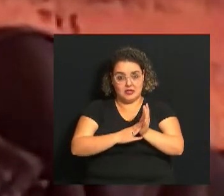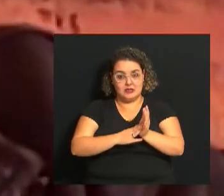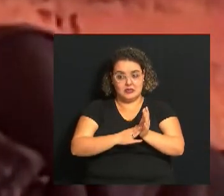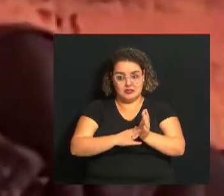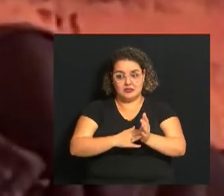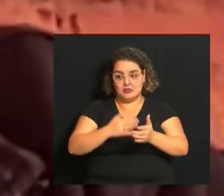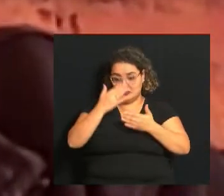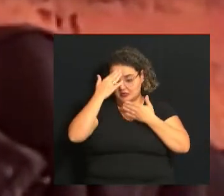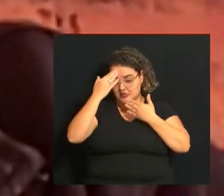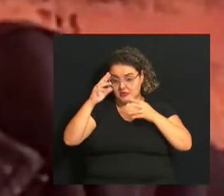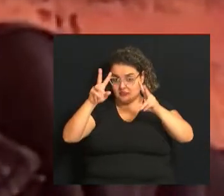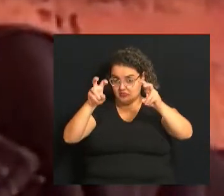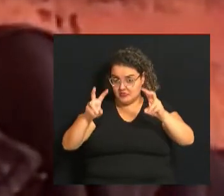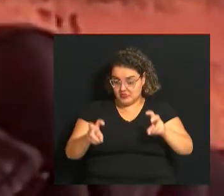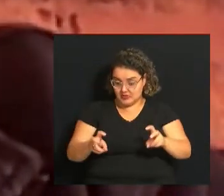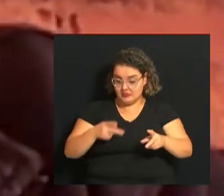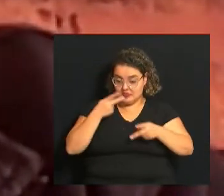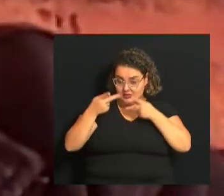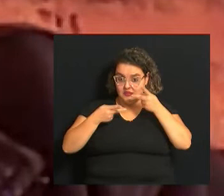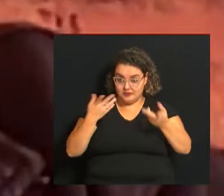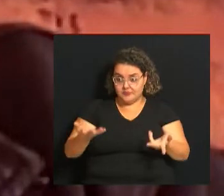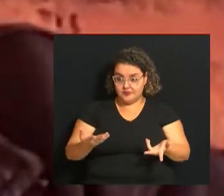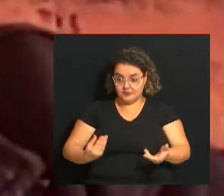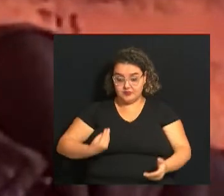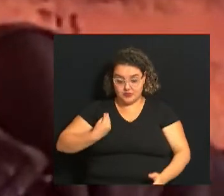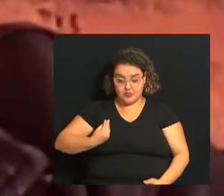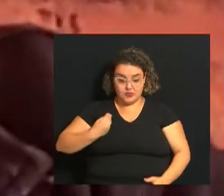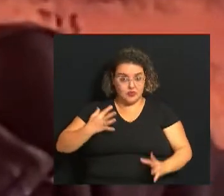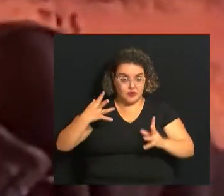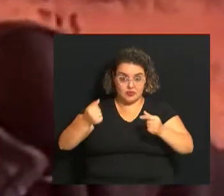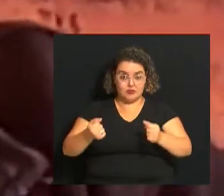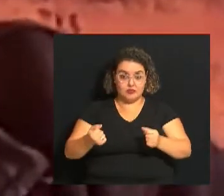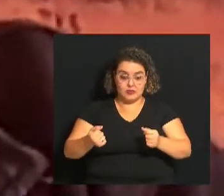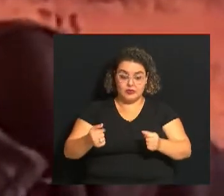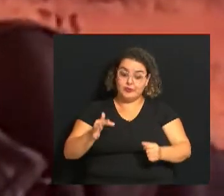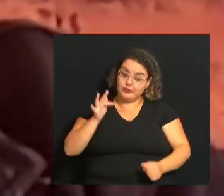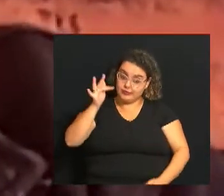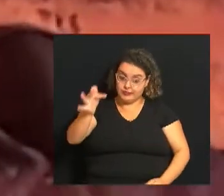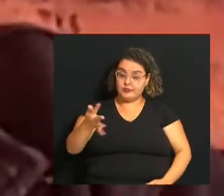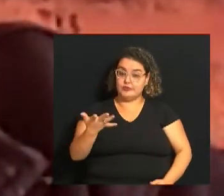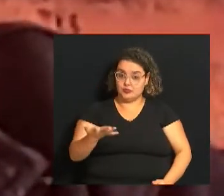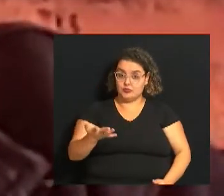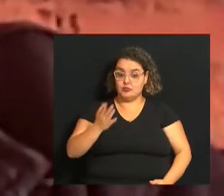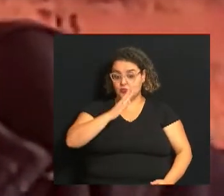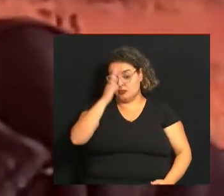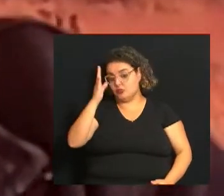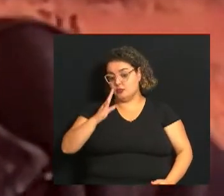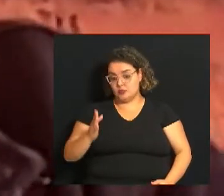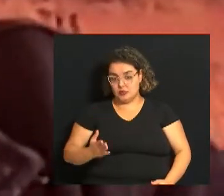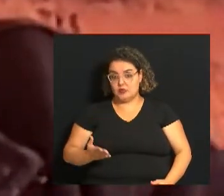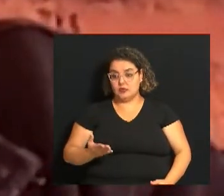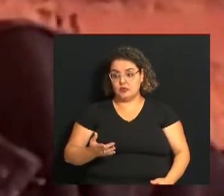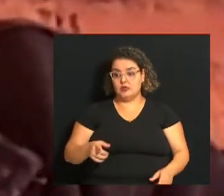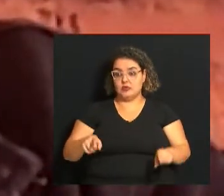de todos nós, né? E que, na verdade, coloca em jogo o nosso futuro no Brasil e